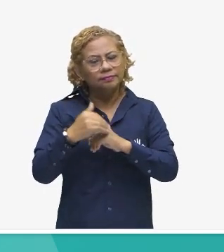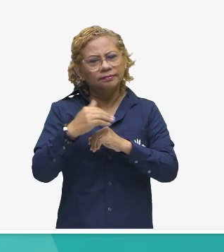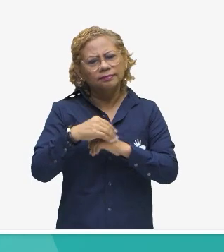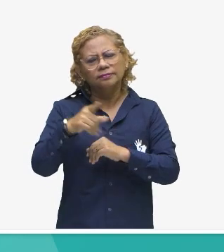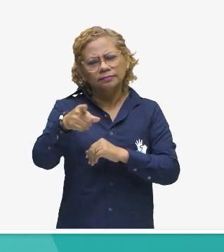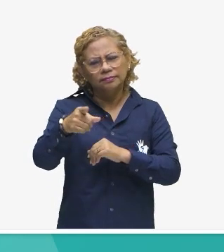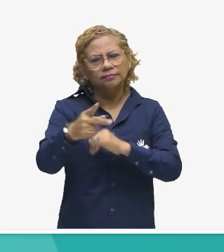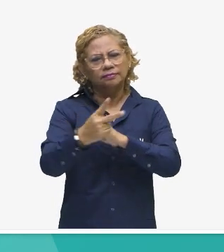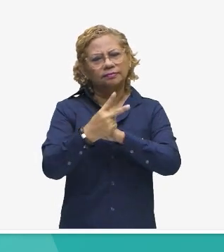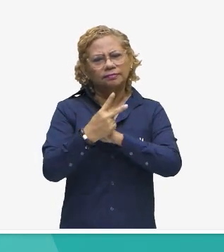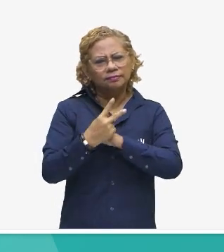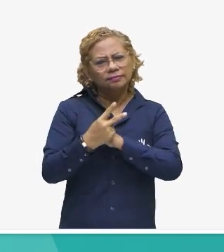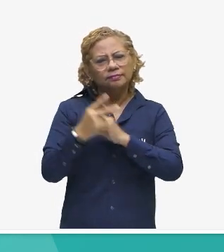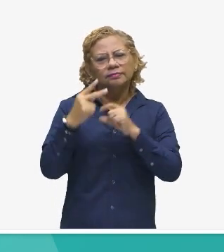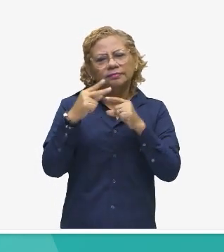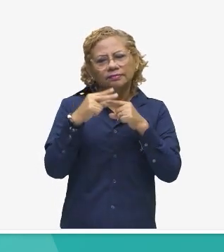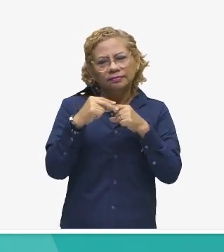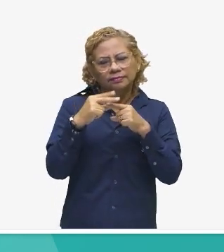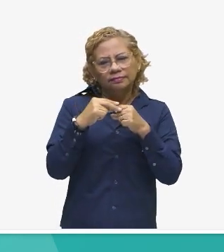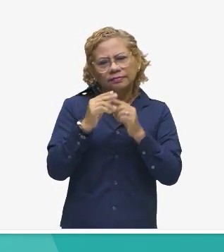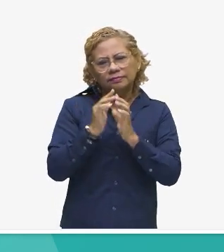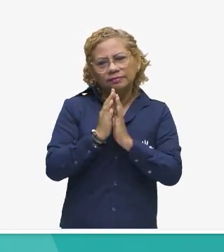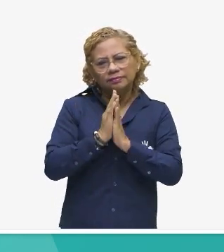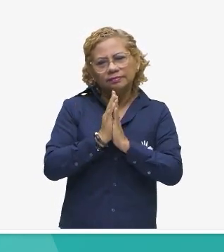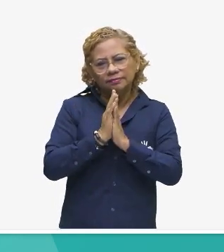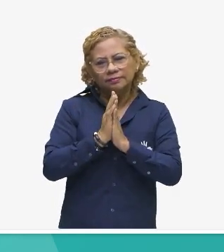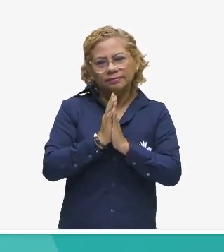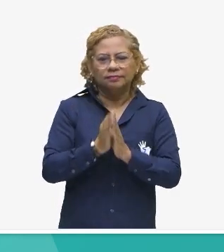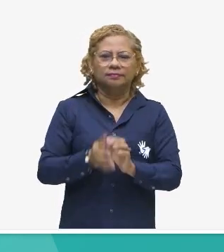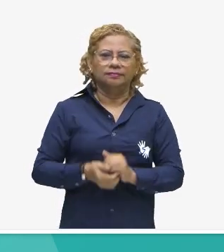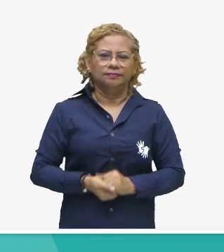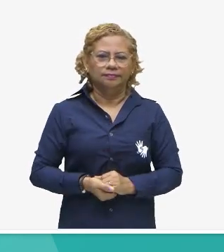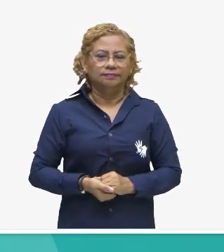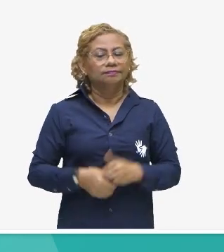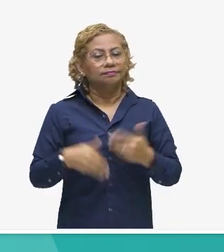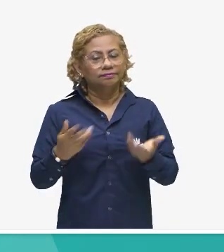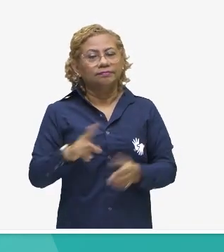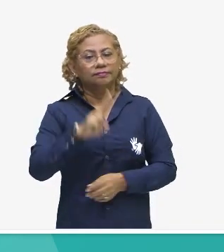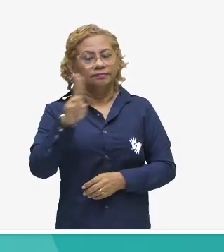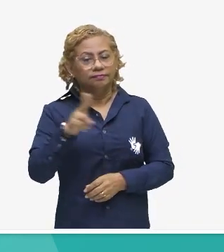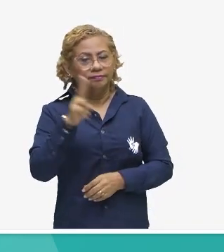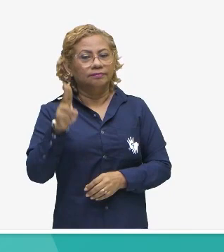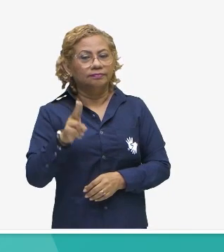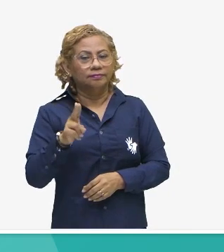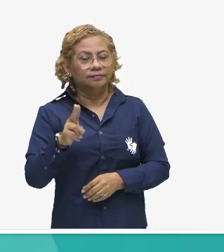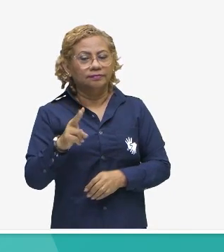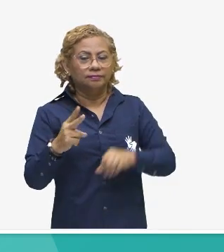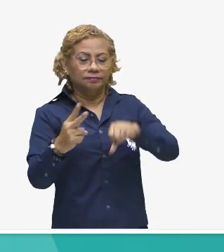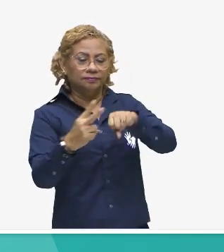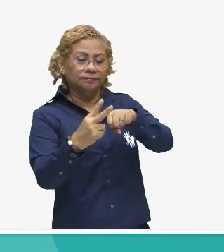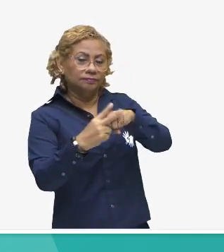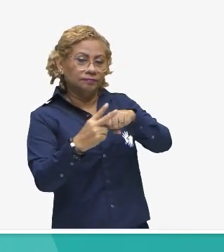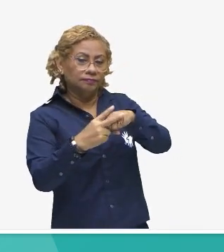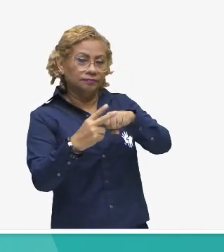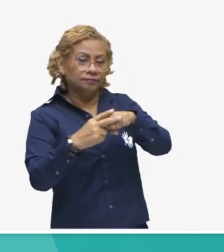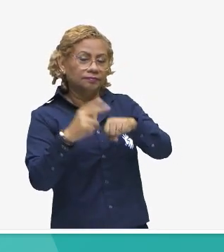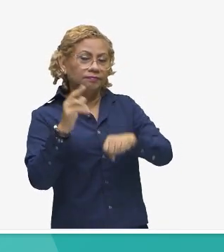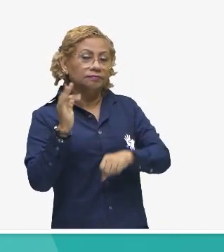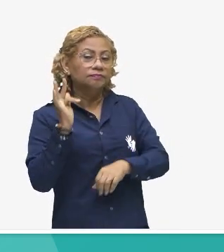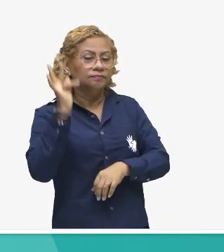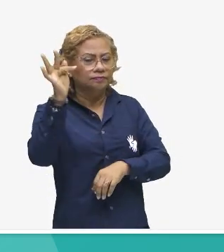educação, com mais delicadeza, aí eu vou usar um verbo no futuro. Você poderia,